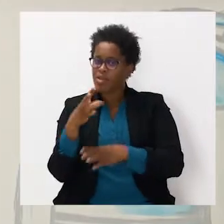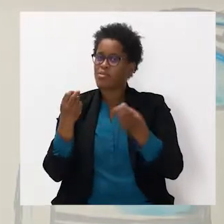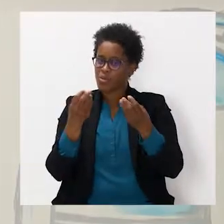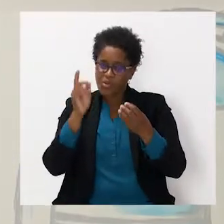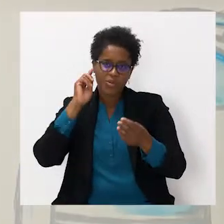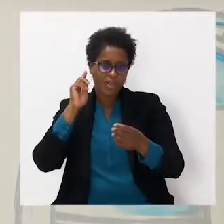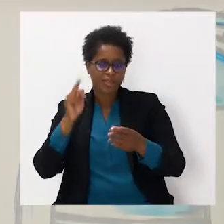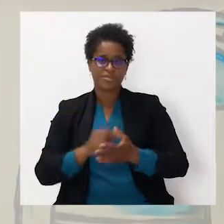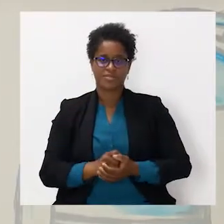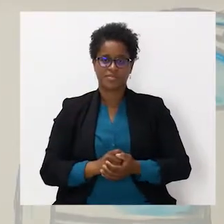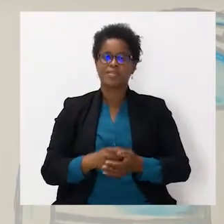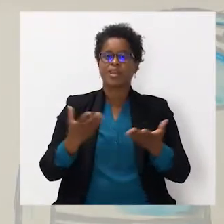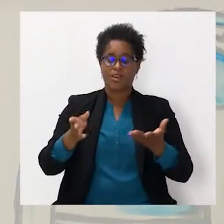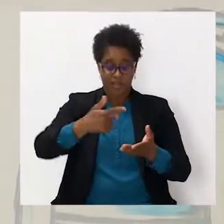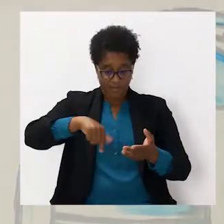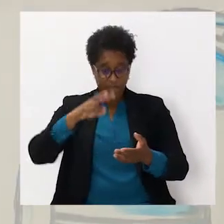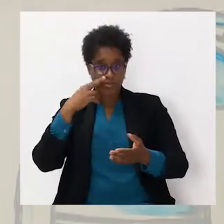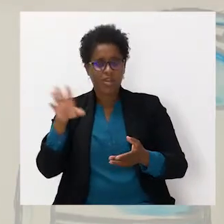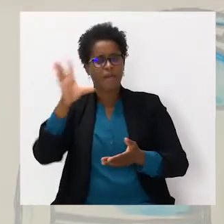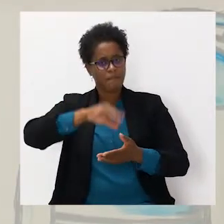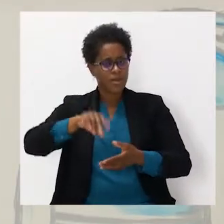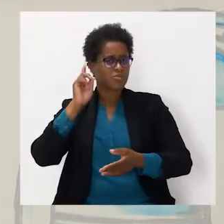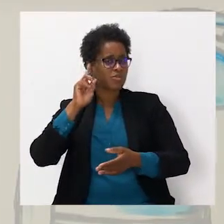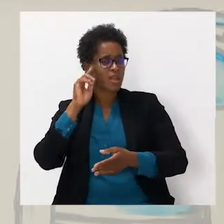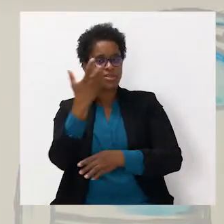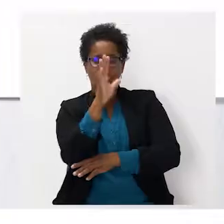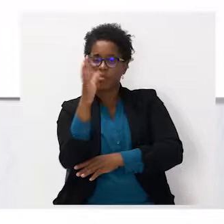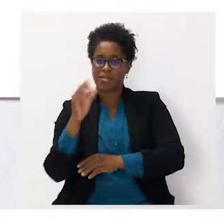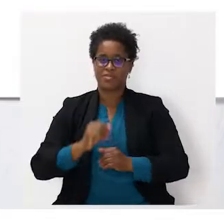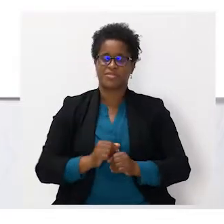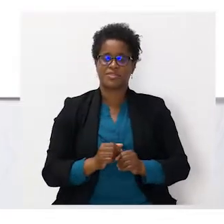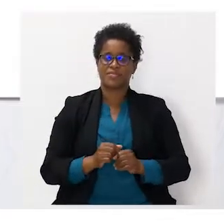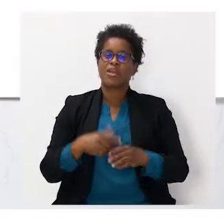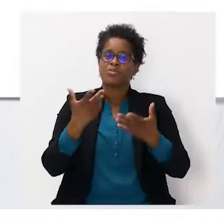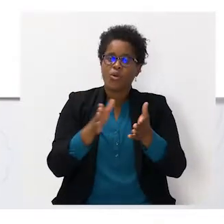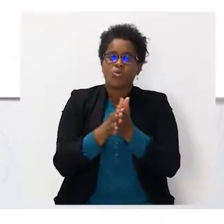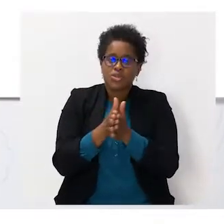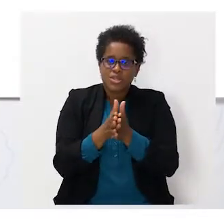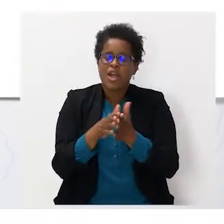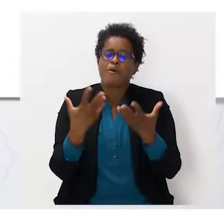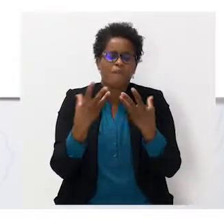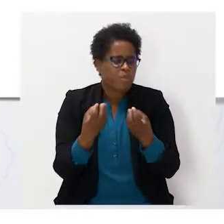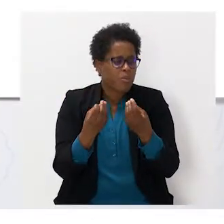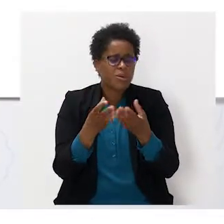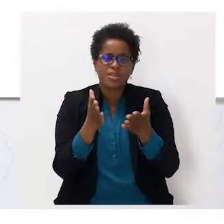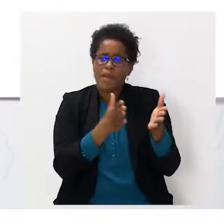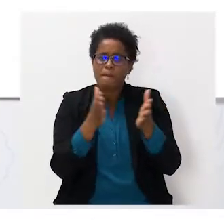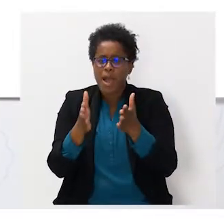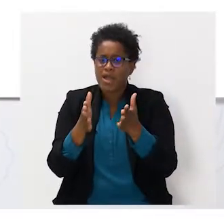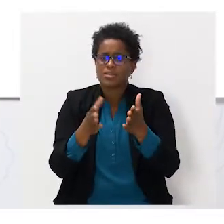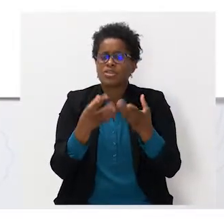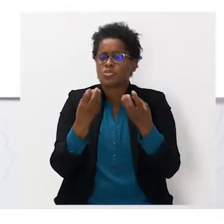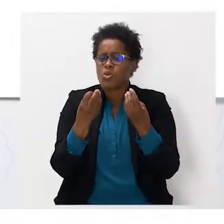muito importantes? Vamos ver mais a importância das plantas. Utilizamos diversas partes de